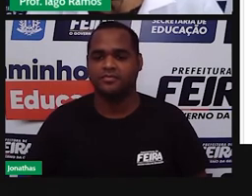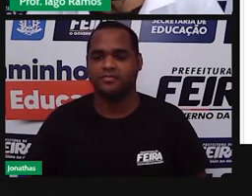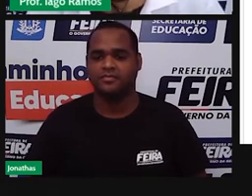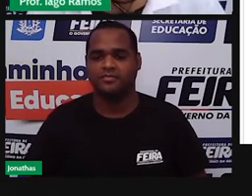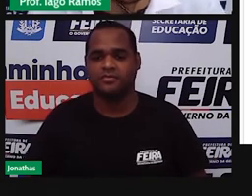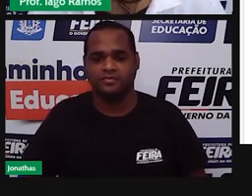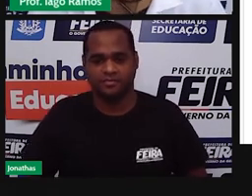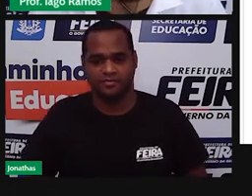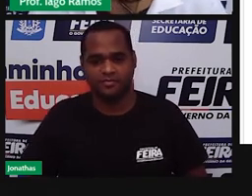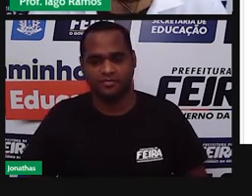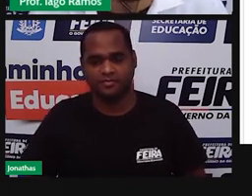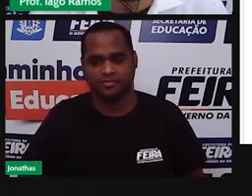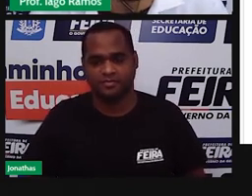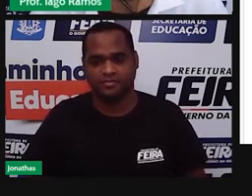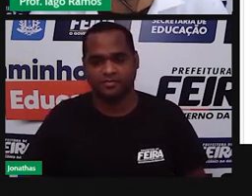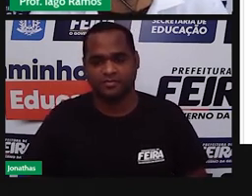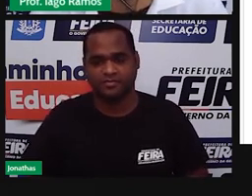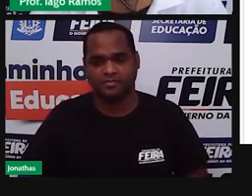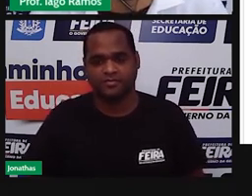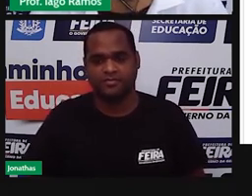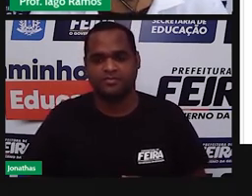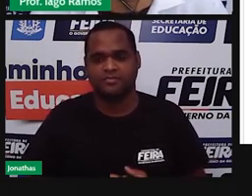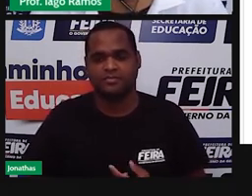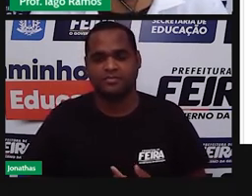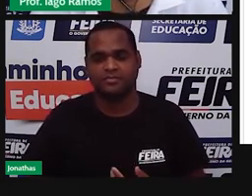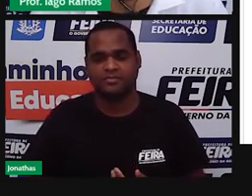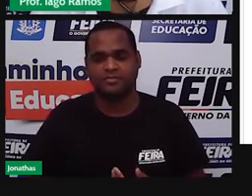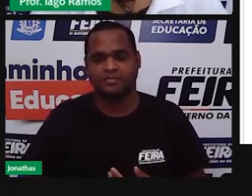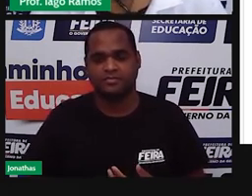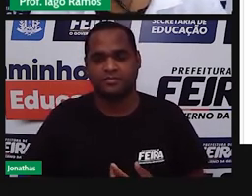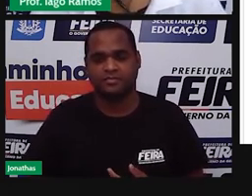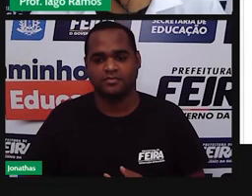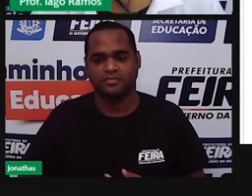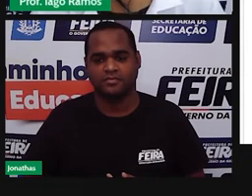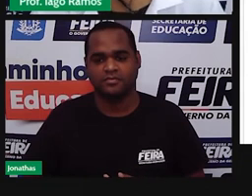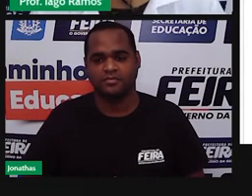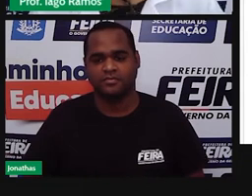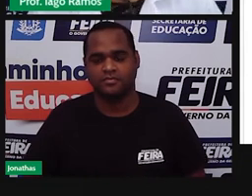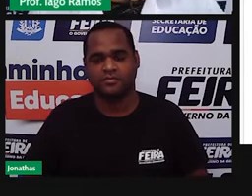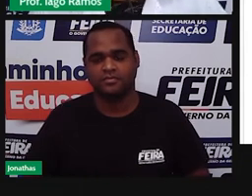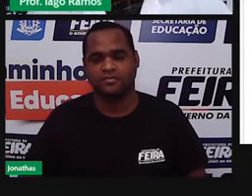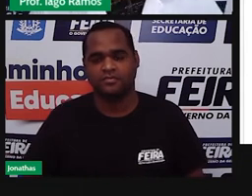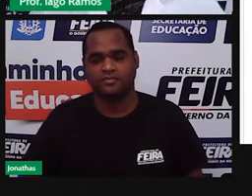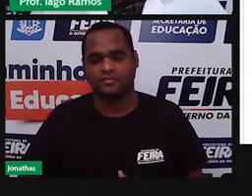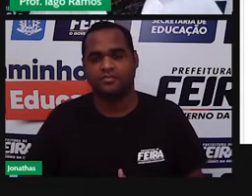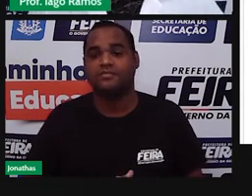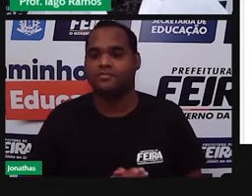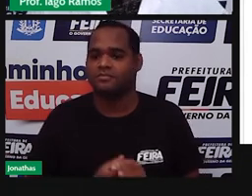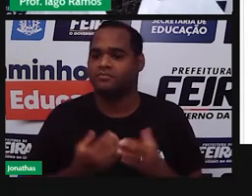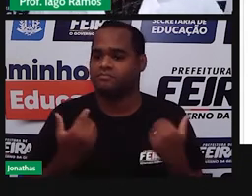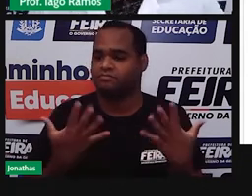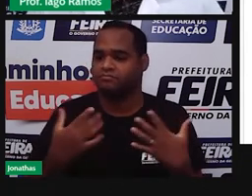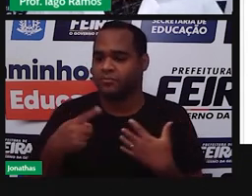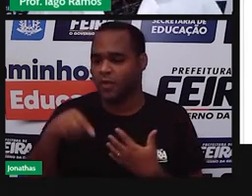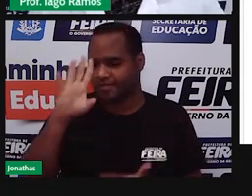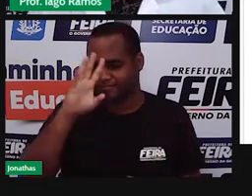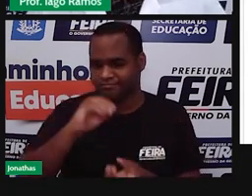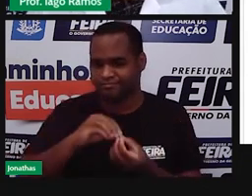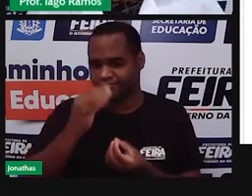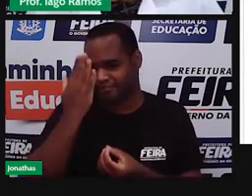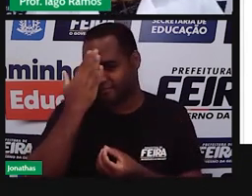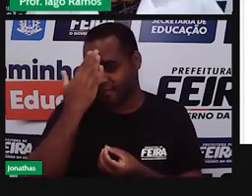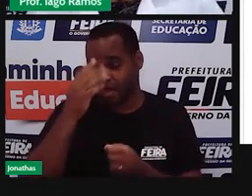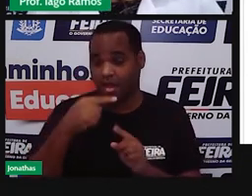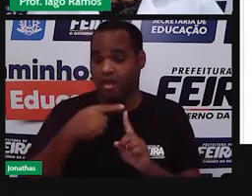Ó, a soma de números positivos é um número positivo. Então a gente já sabe, se na soma